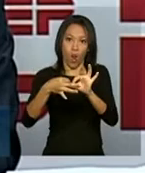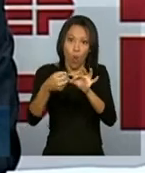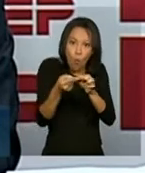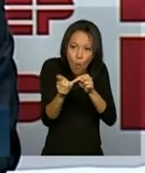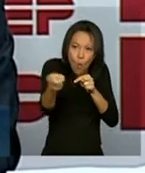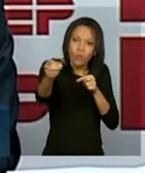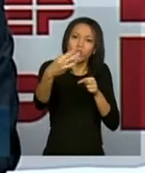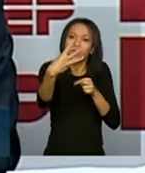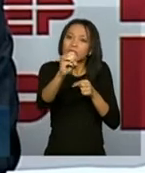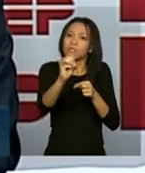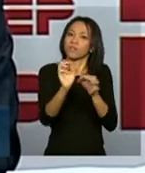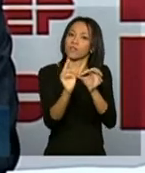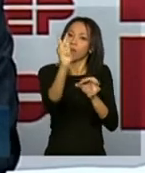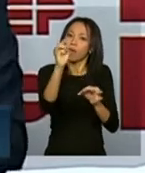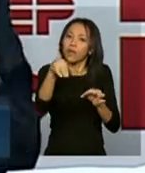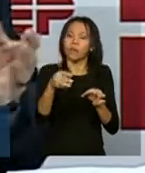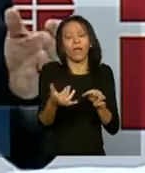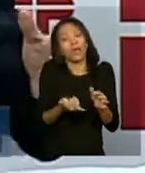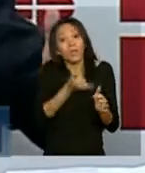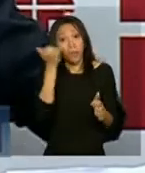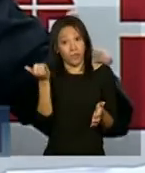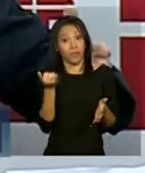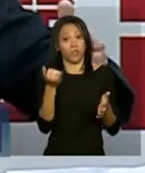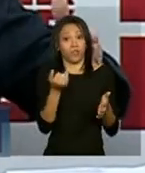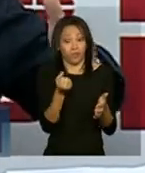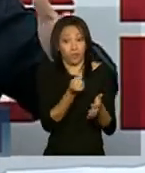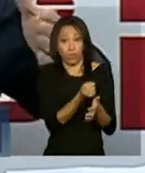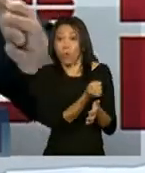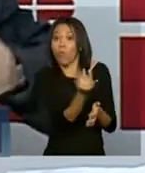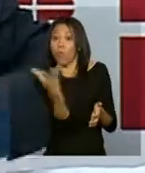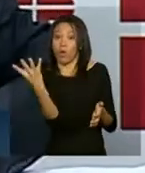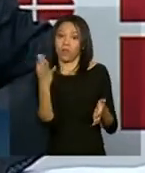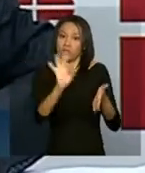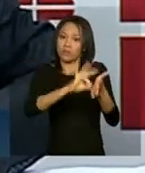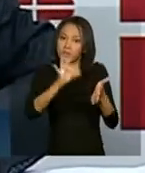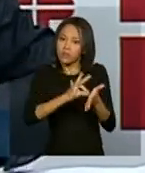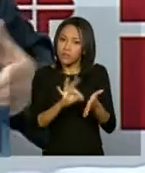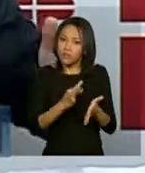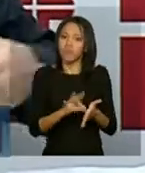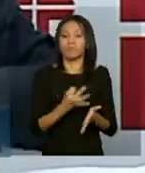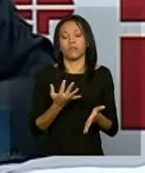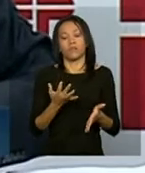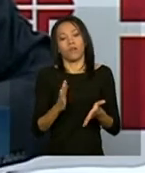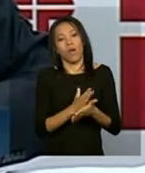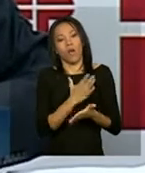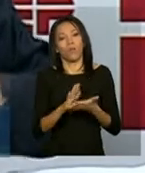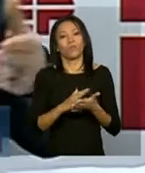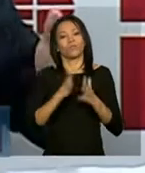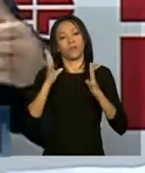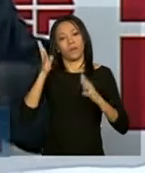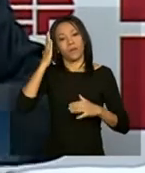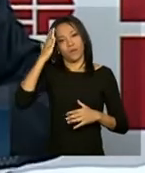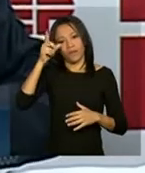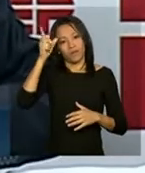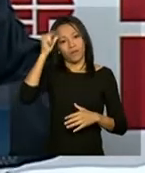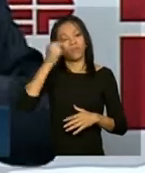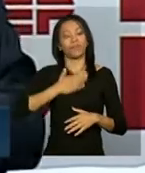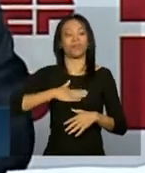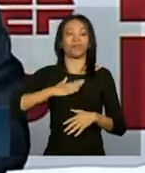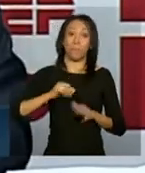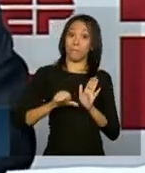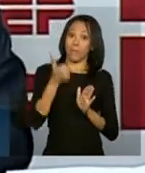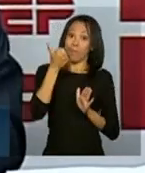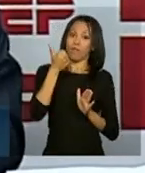Agora, dependendo do número de inscritos, tem mais comodidade quem se inscreve primeiro. Quem deixa por